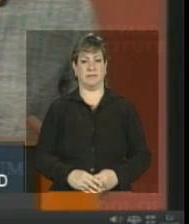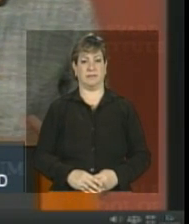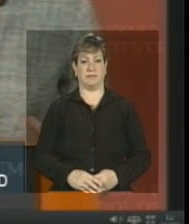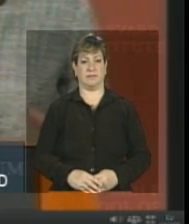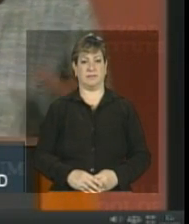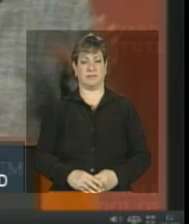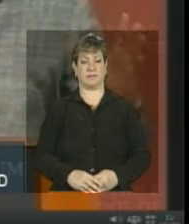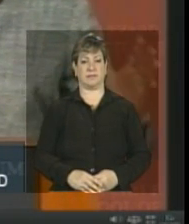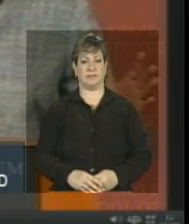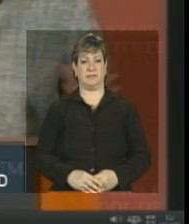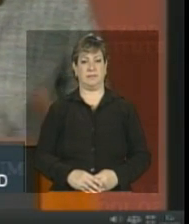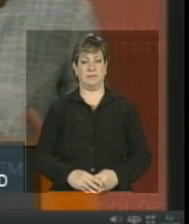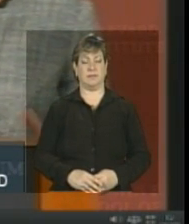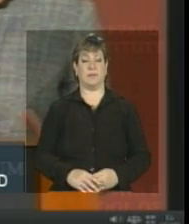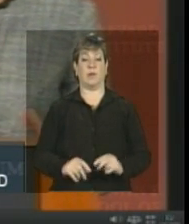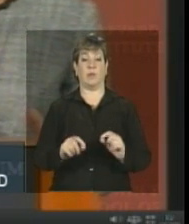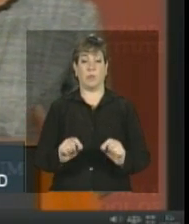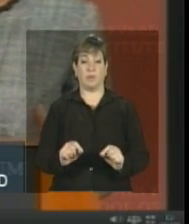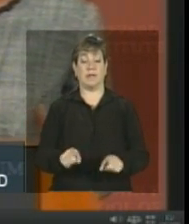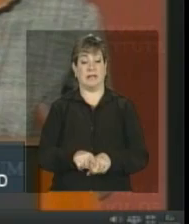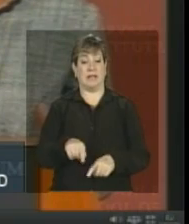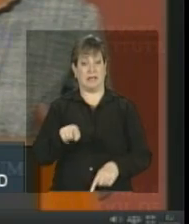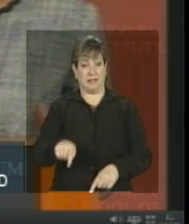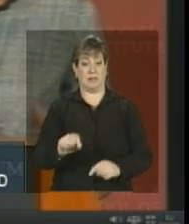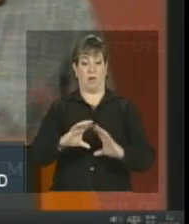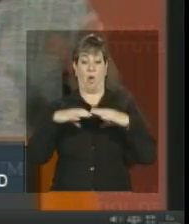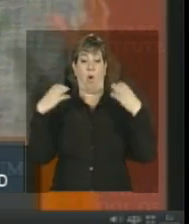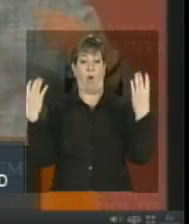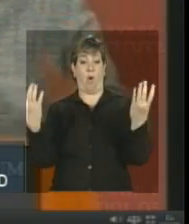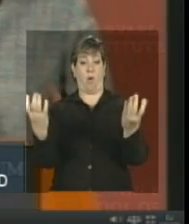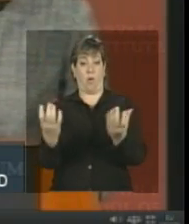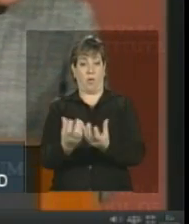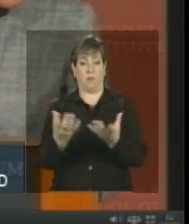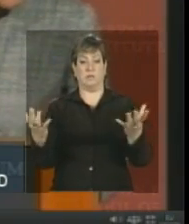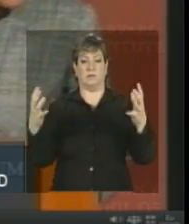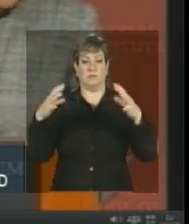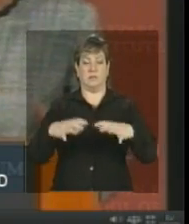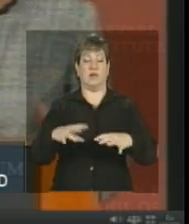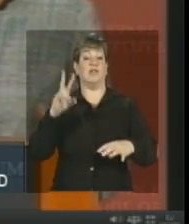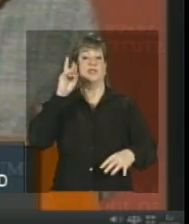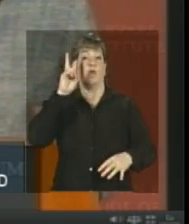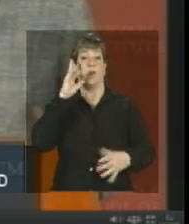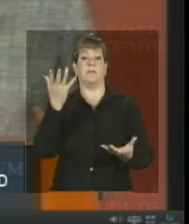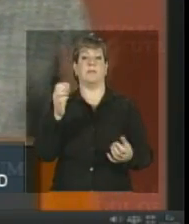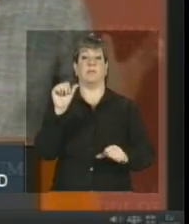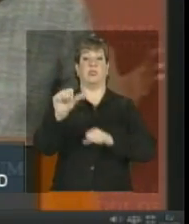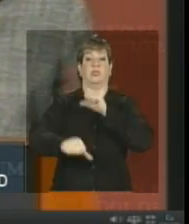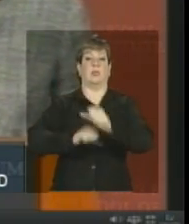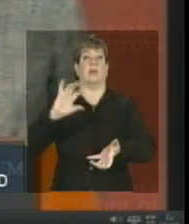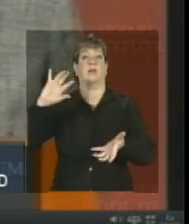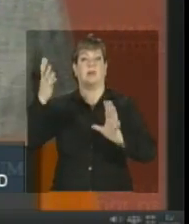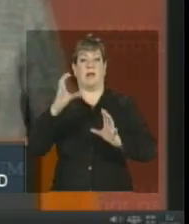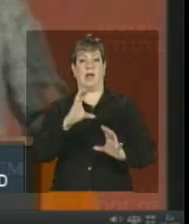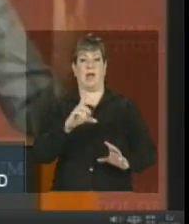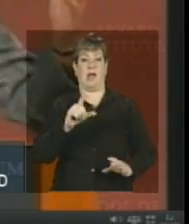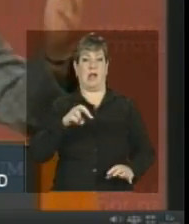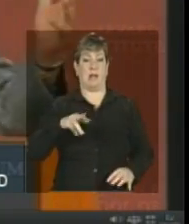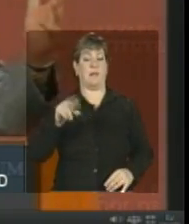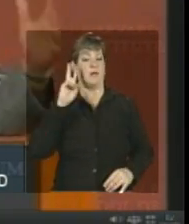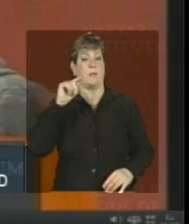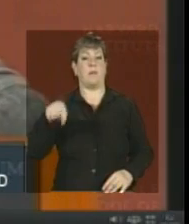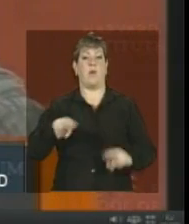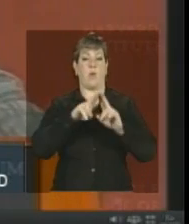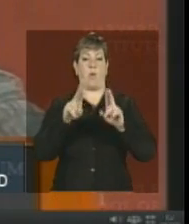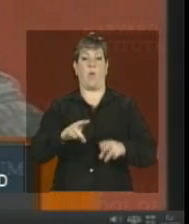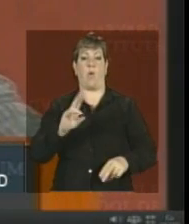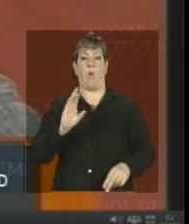que, além da conferência das partes sobre a mudança do clima na ONU, que ocorreu